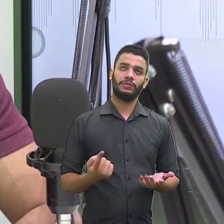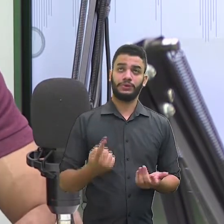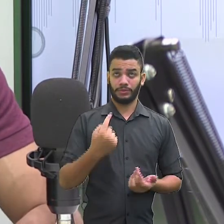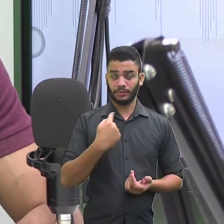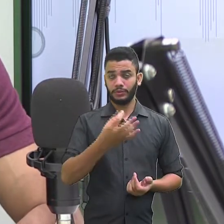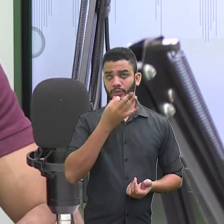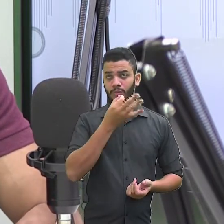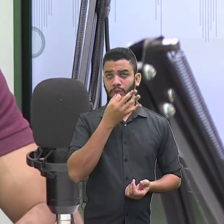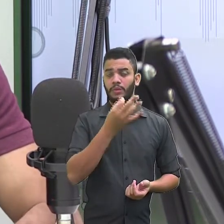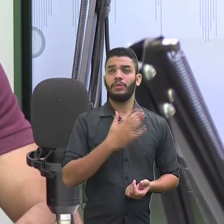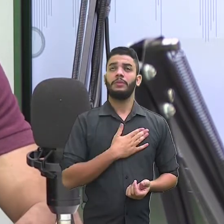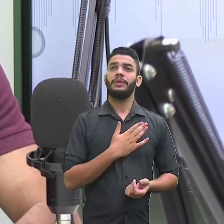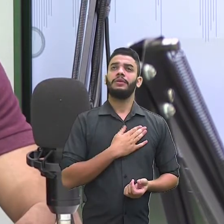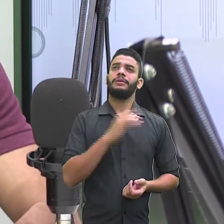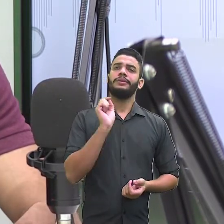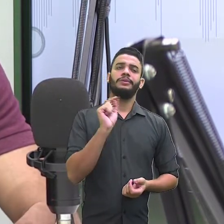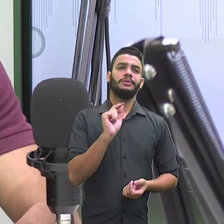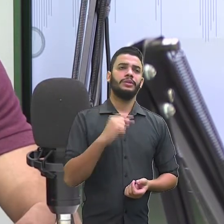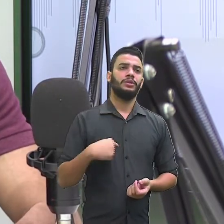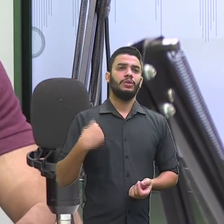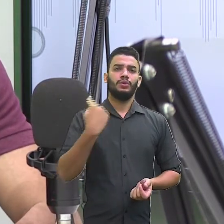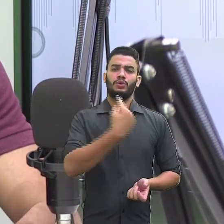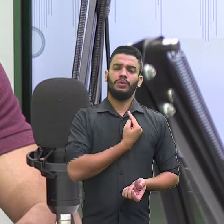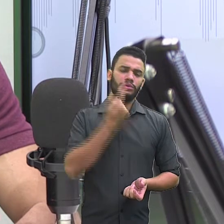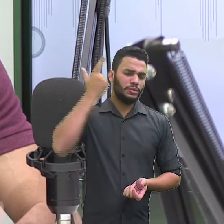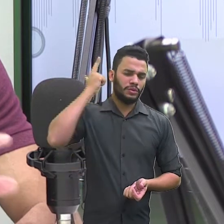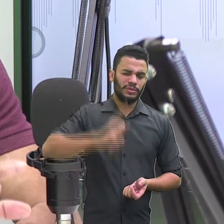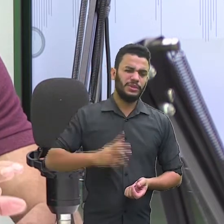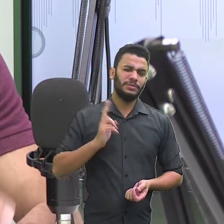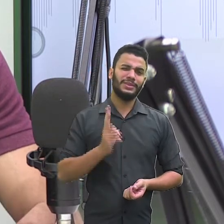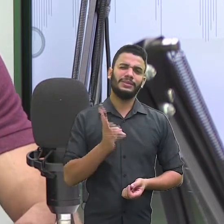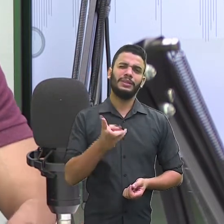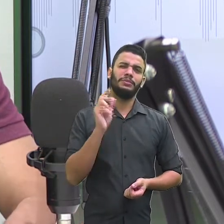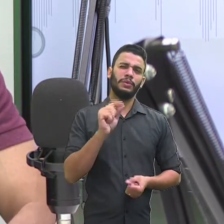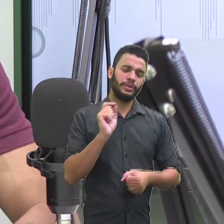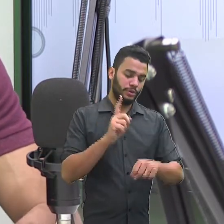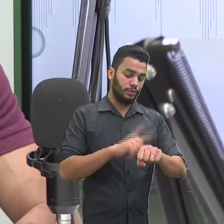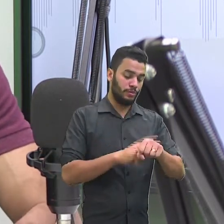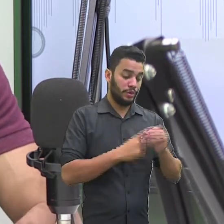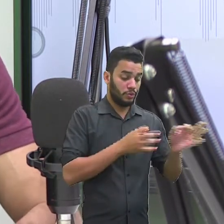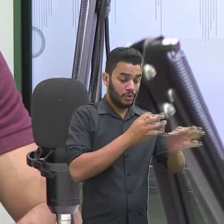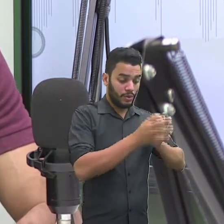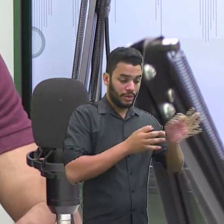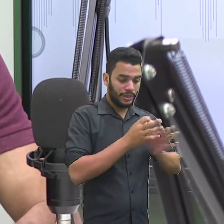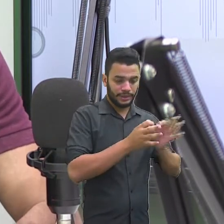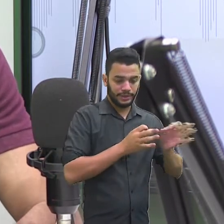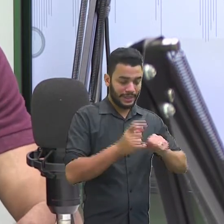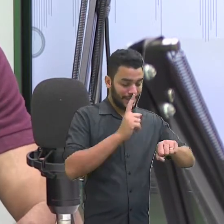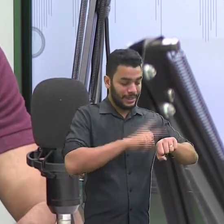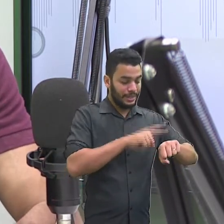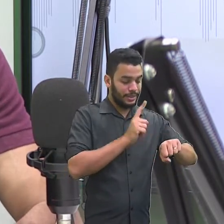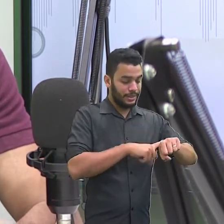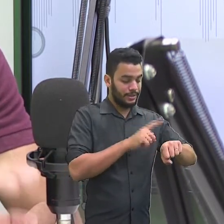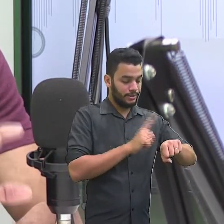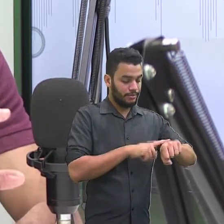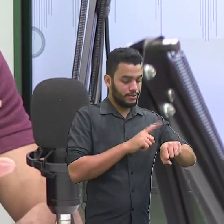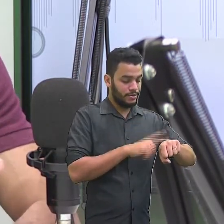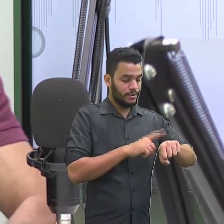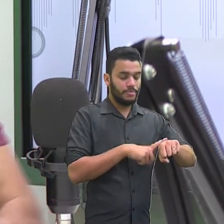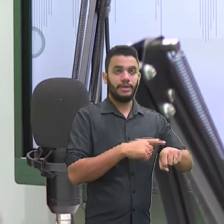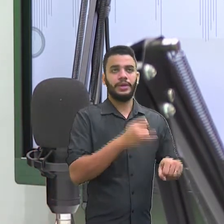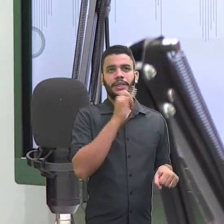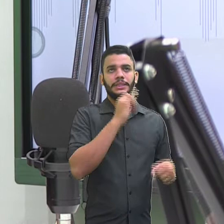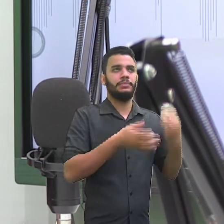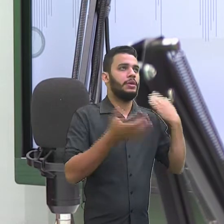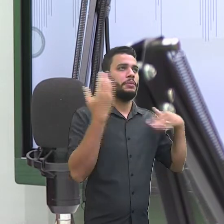vida. Então você sempre arranja tempo para aquilo que é importante na sua vida. Então se a família, a gente